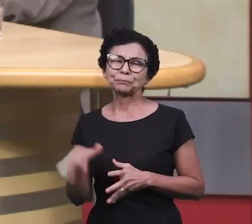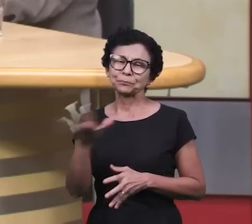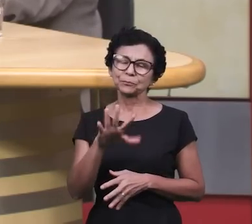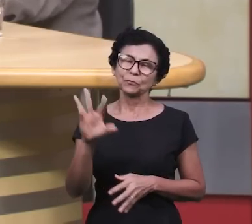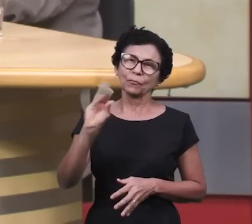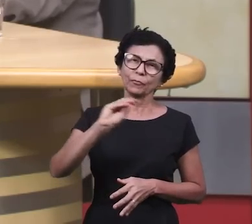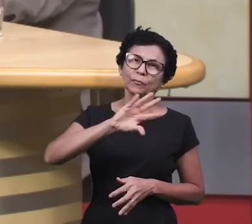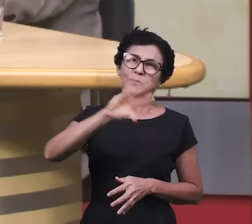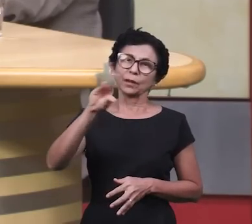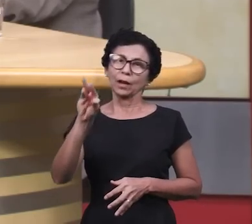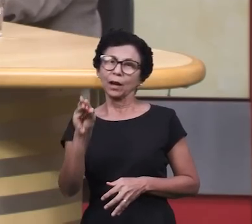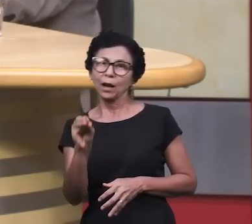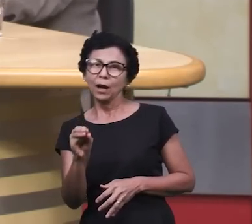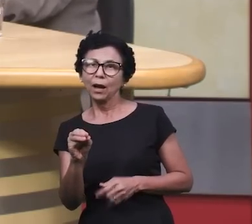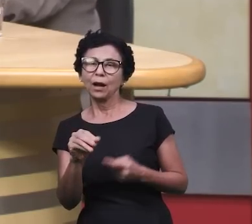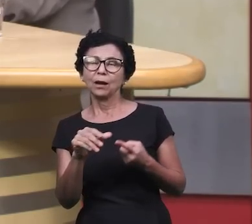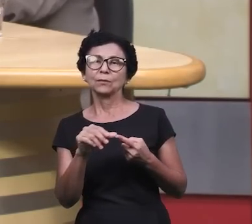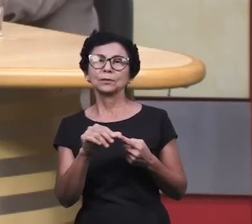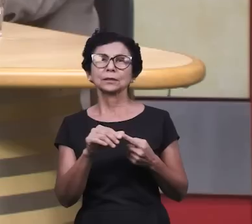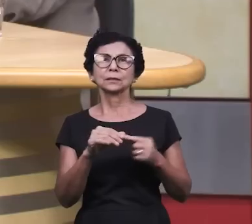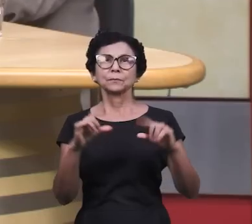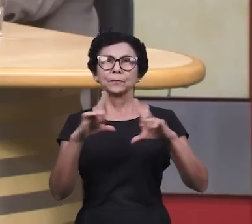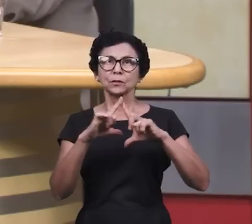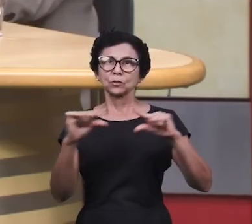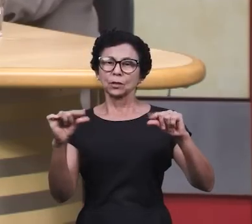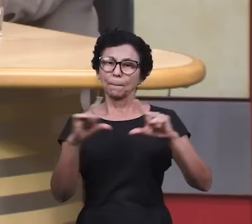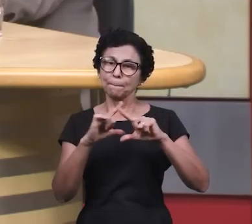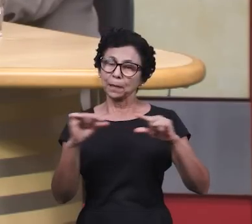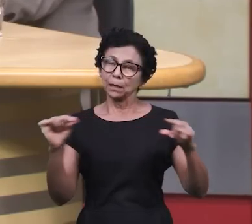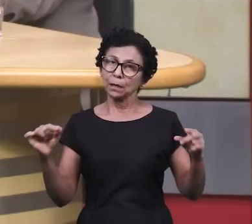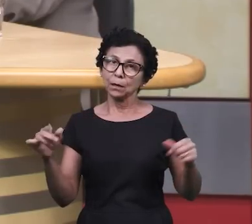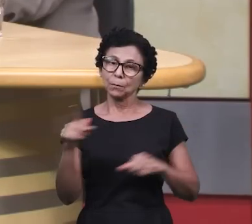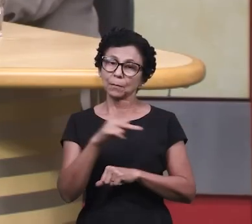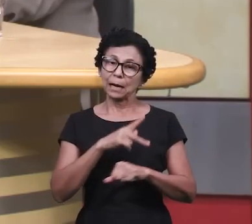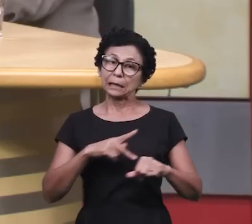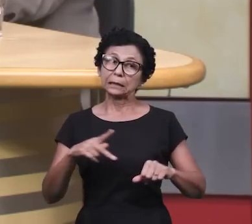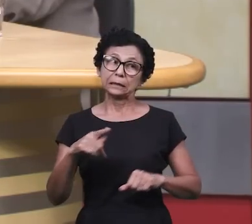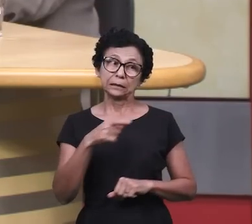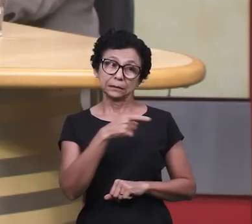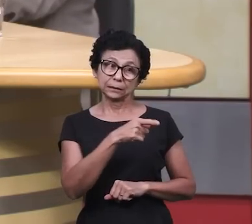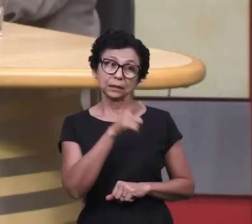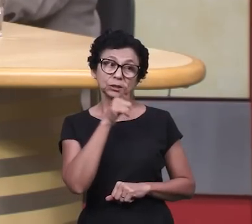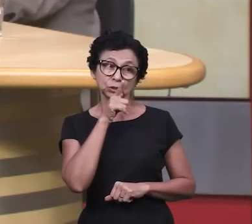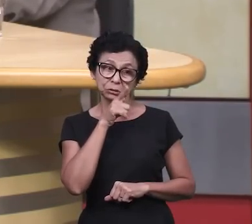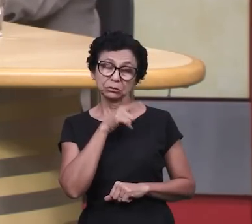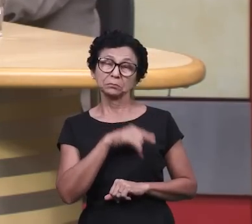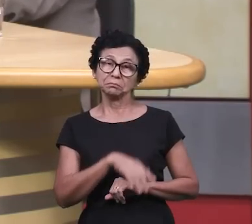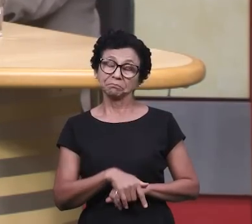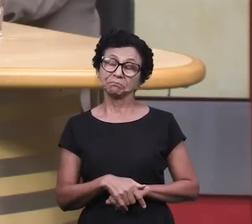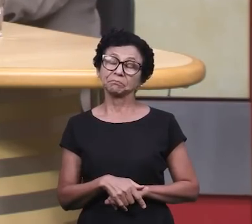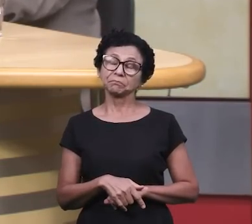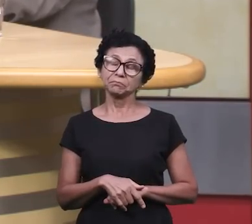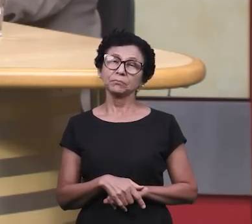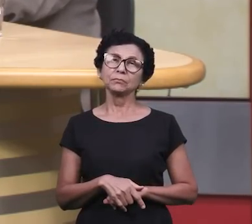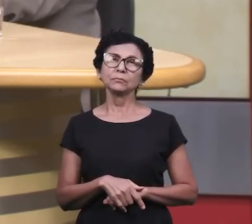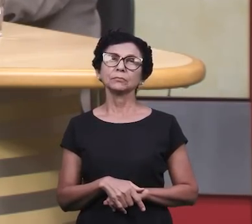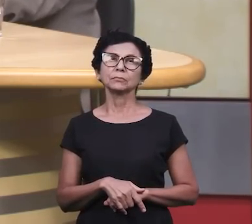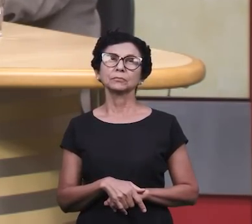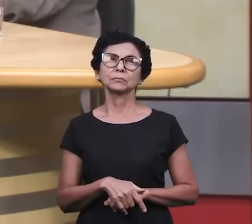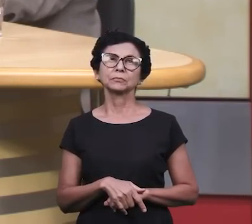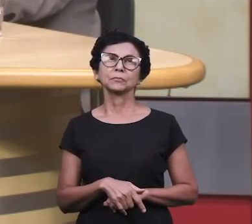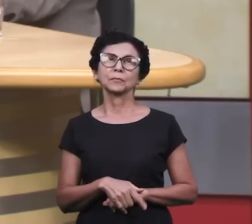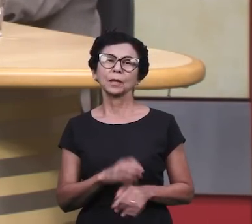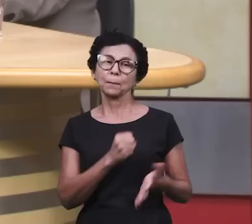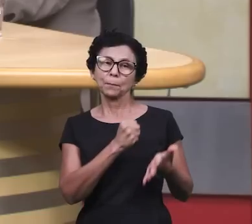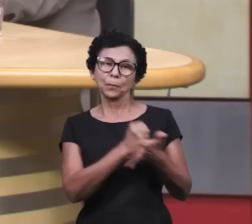Japão, a Coreia, China, Japão. Inclusive o Gilson foi precursor também no Japão, né? Pois é, eu queria ouvir mais, Gilson, sobre